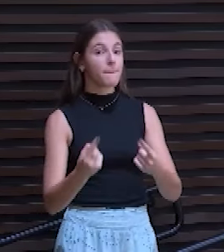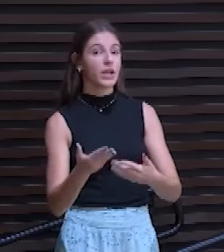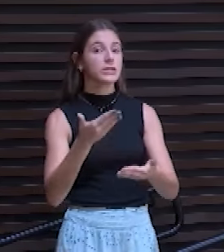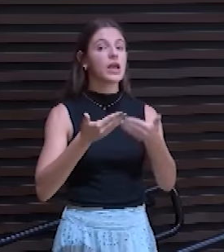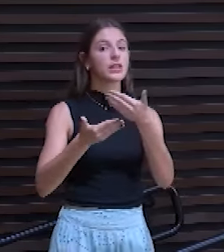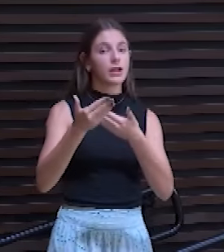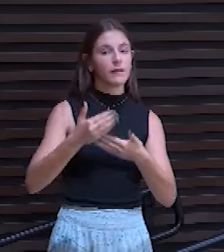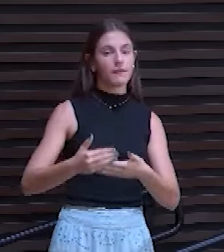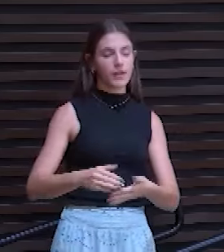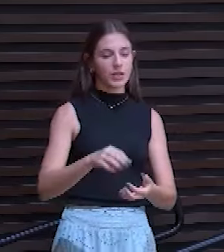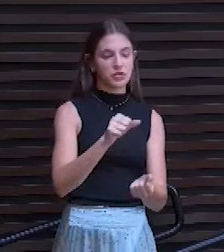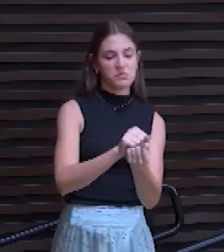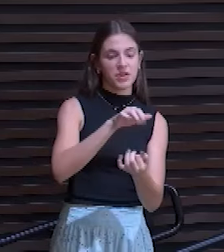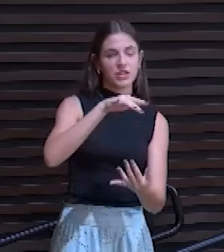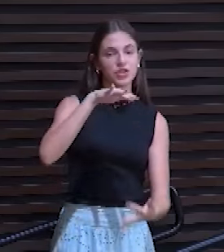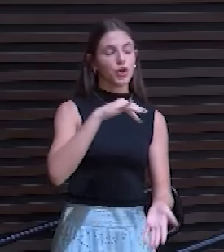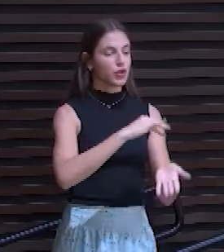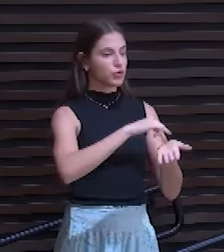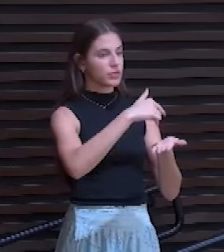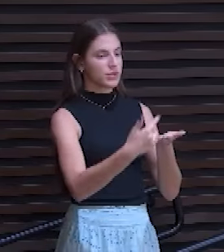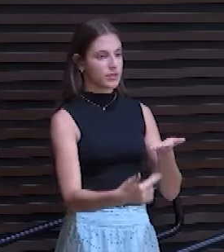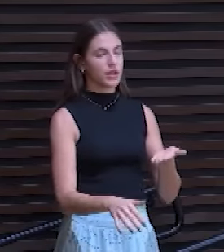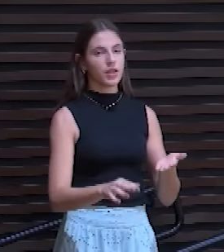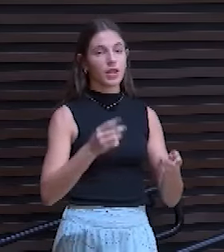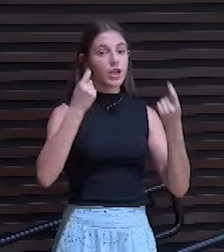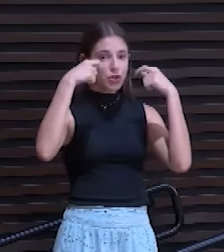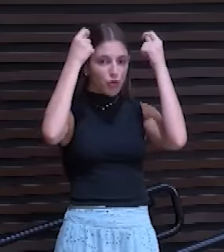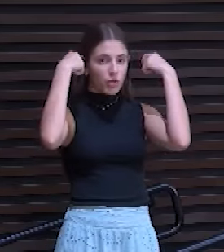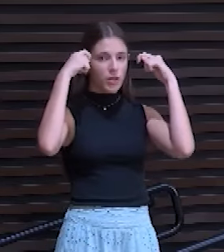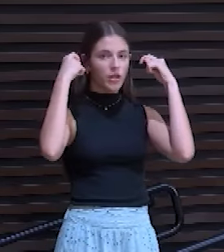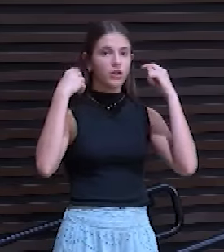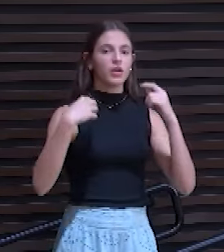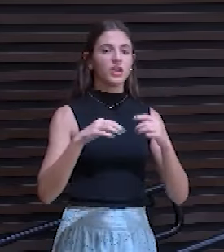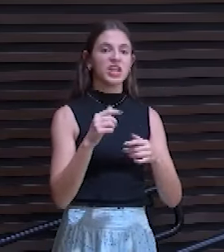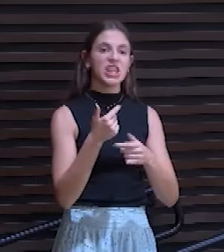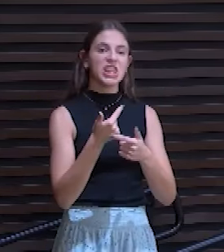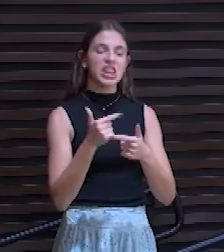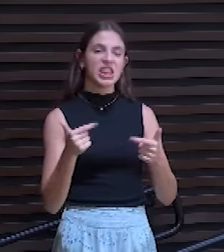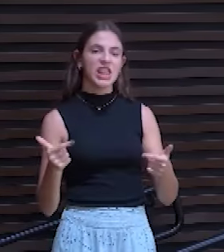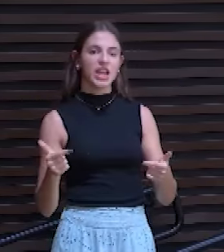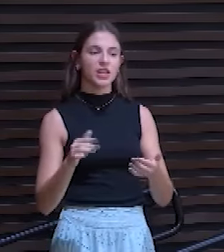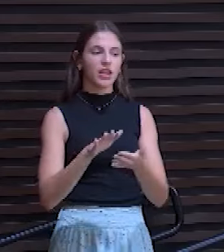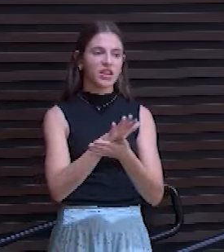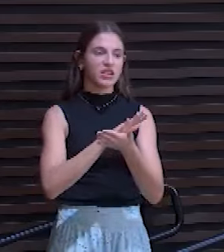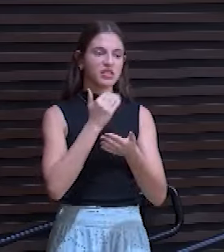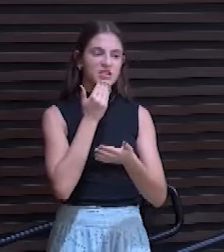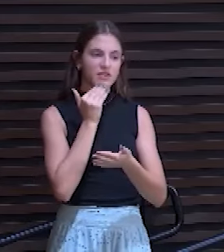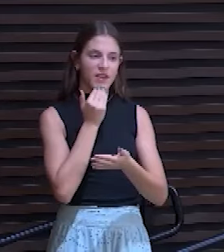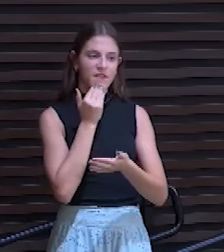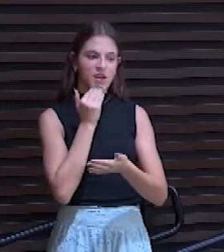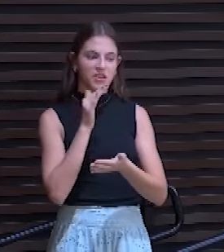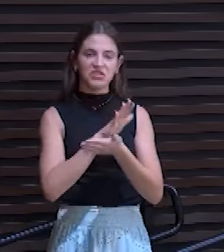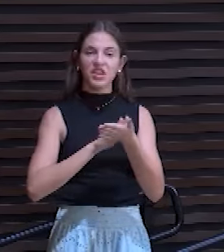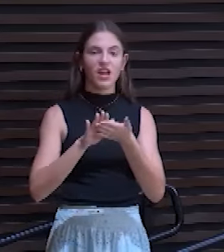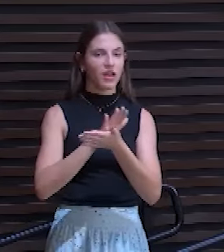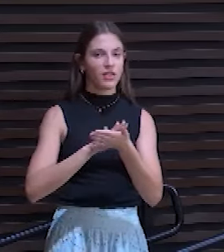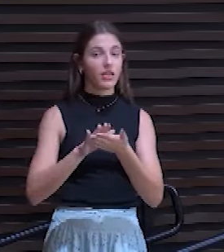sangue, como de cordeiro, sem defeito e sem mácula, a saber, o sangue de Cristo. Então não foi com